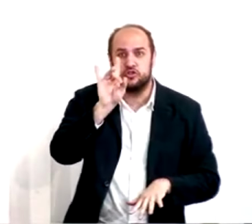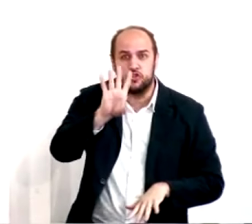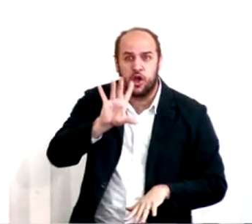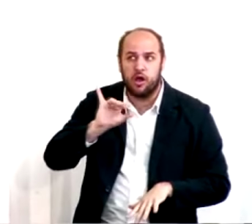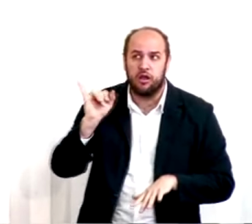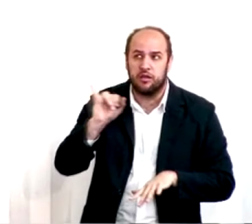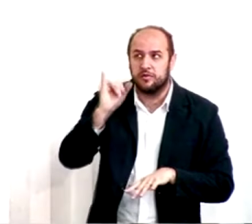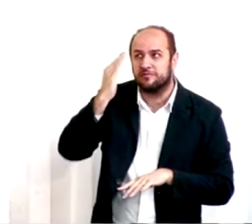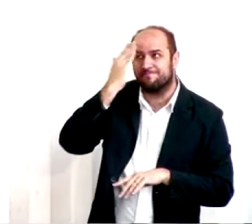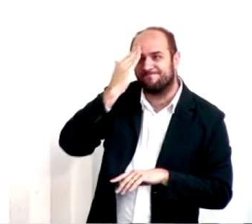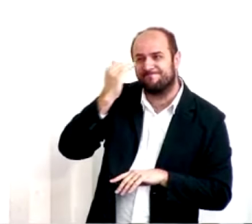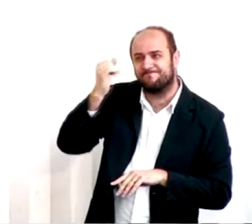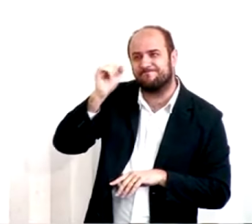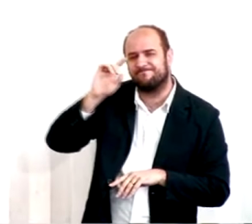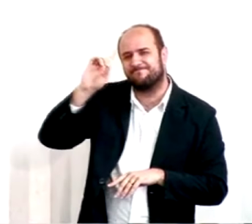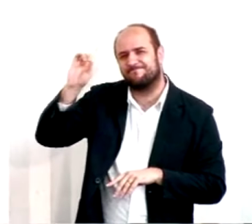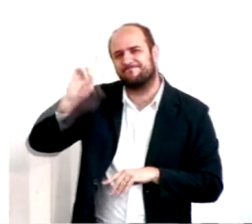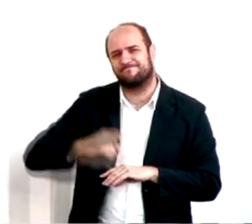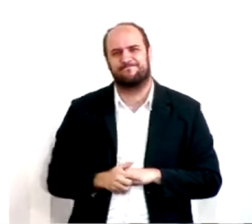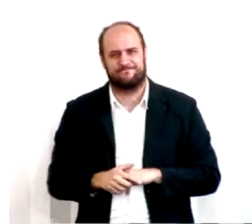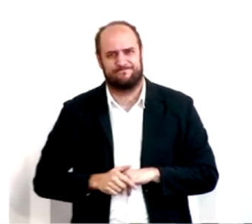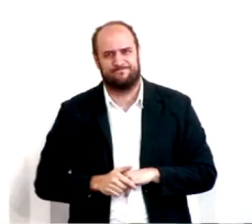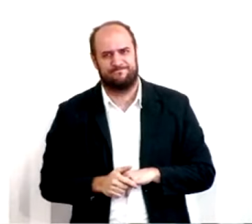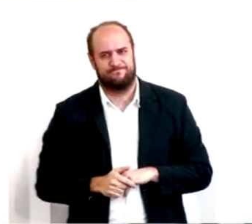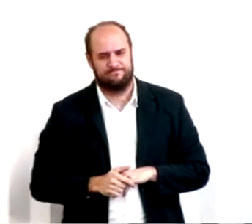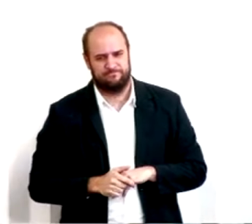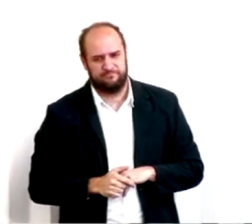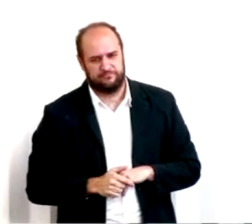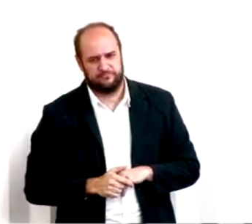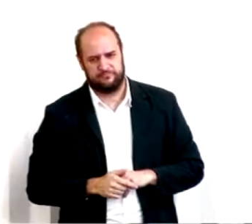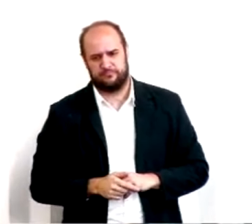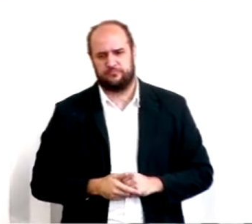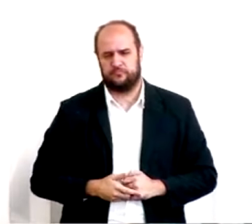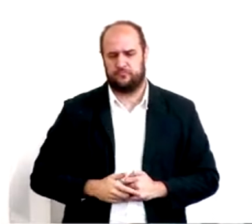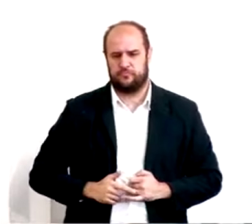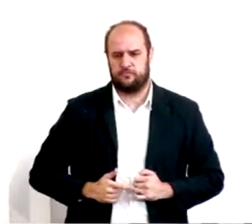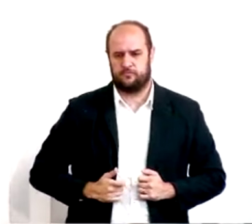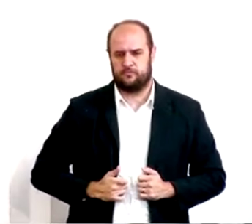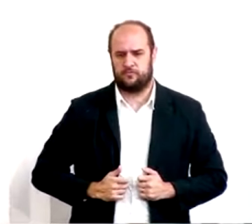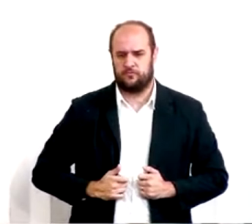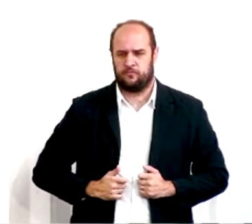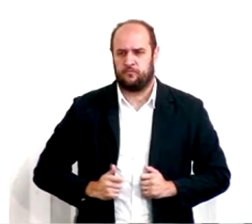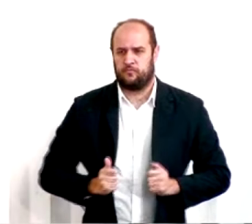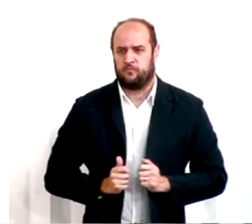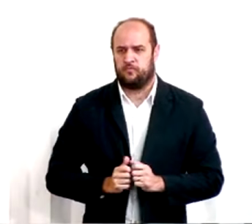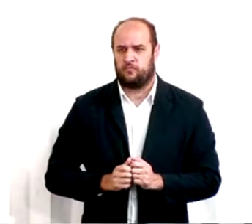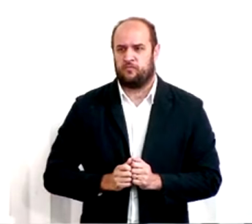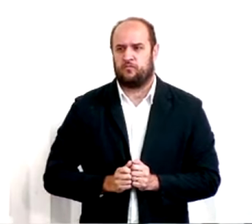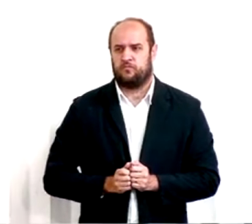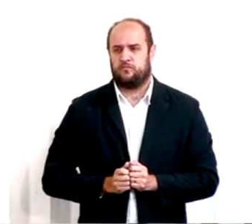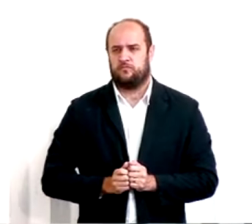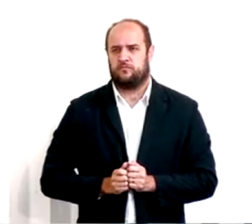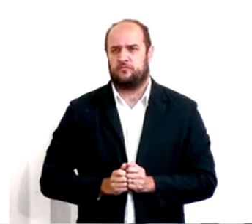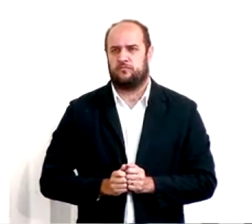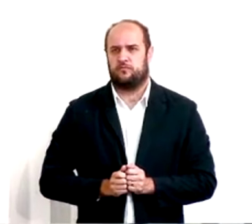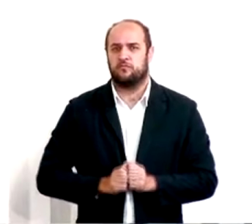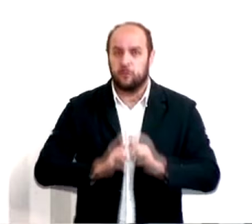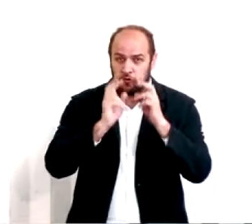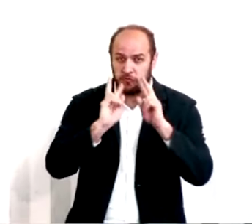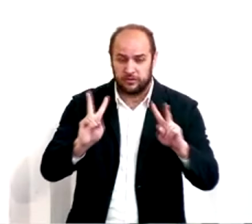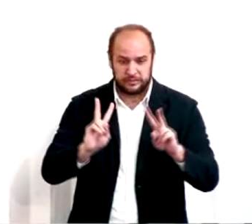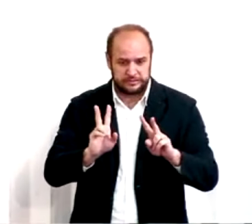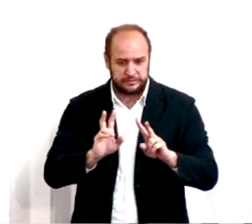Fé então esses homens são bens personalizados nos seus os seus títulos e dos seus poderes para se